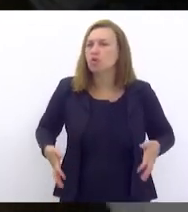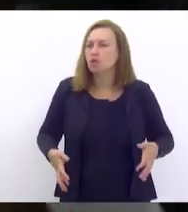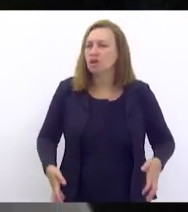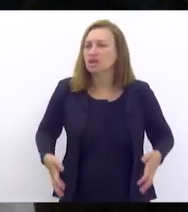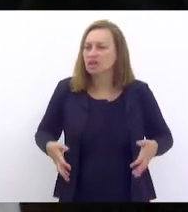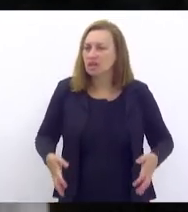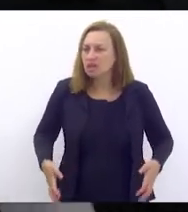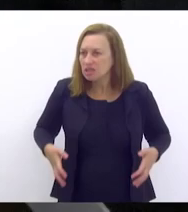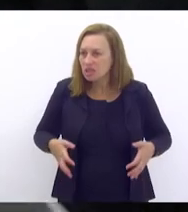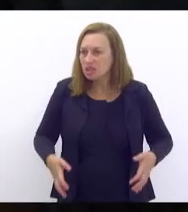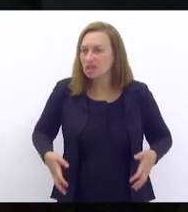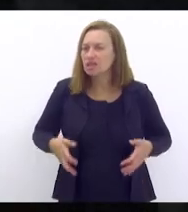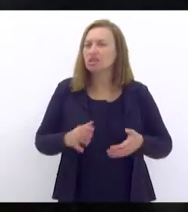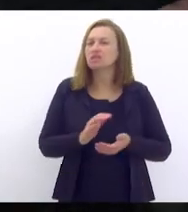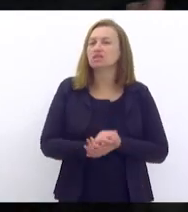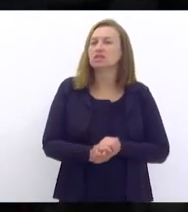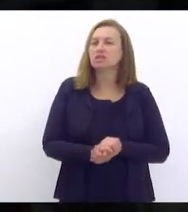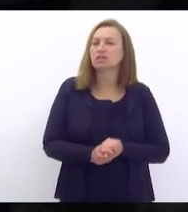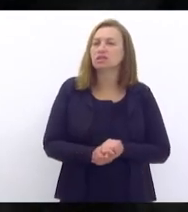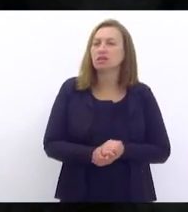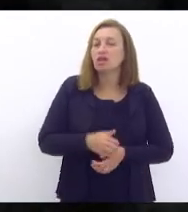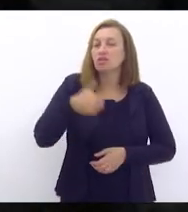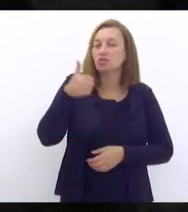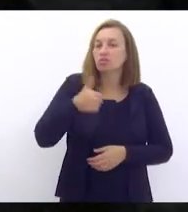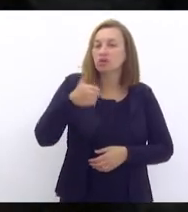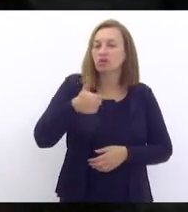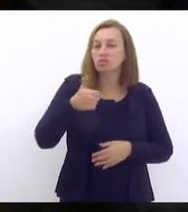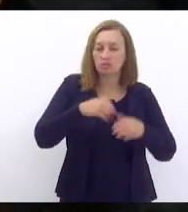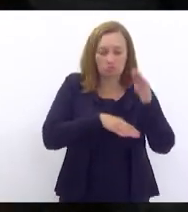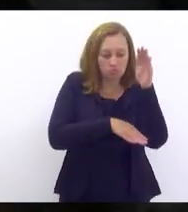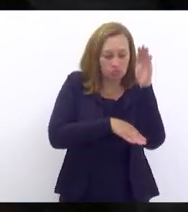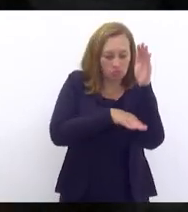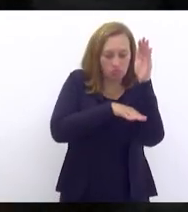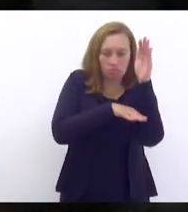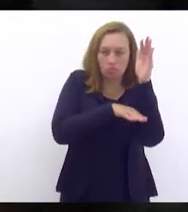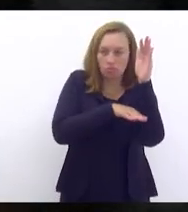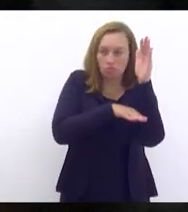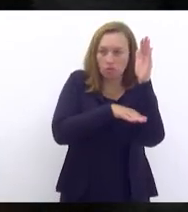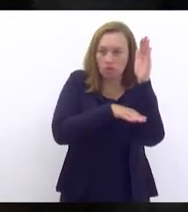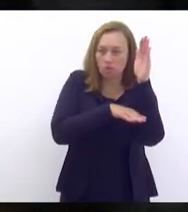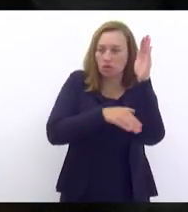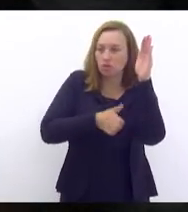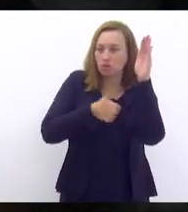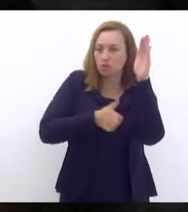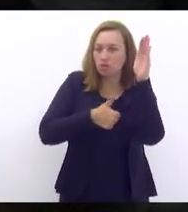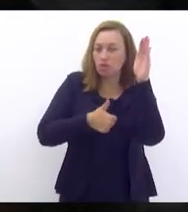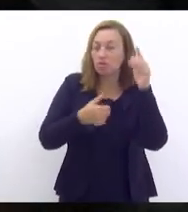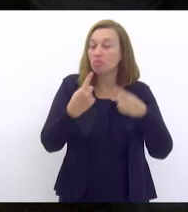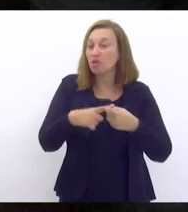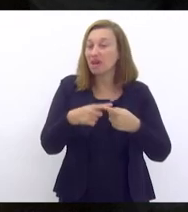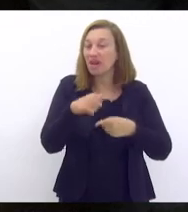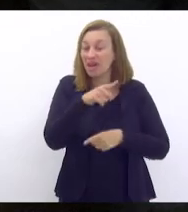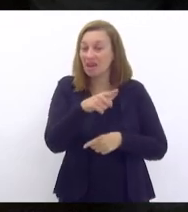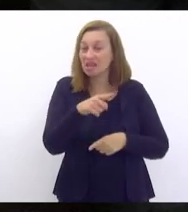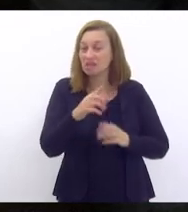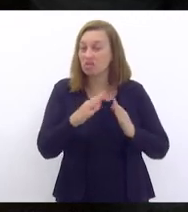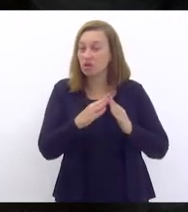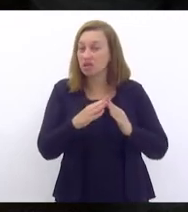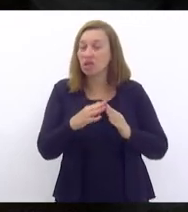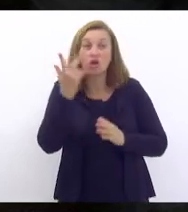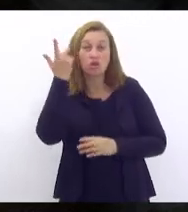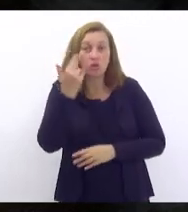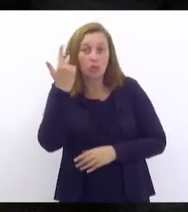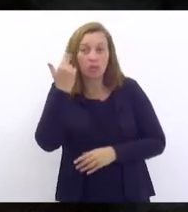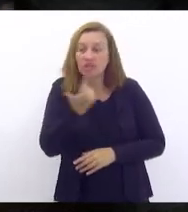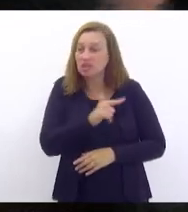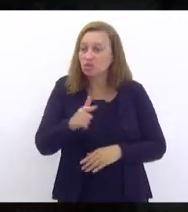ou deficiência, fiquem no primeiro andar. Porque essa moradia popular, geralmente, ela não tem elevador,